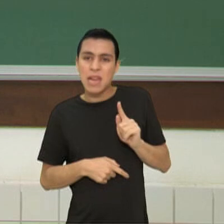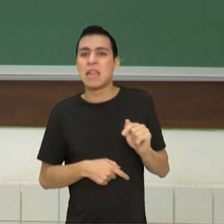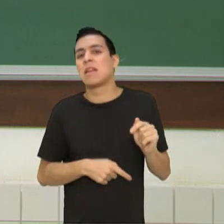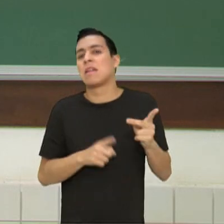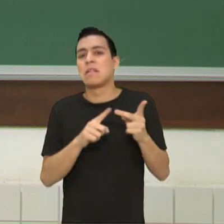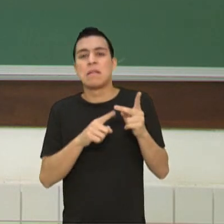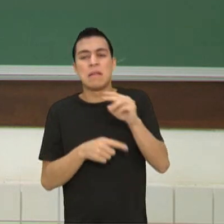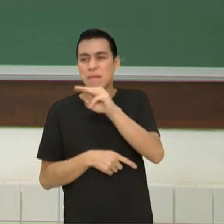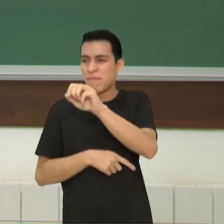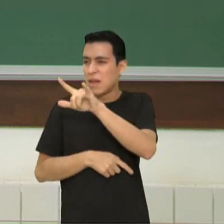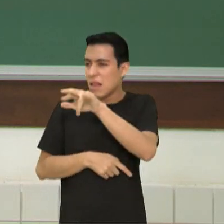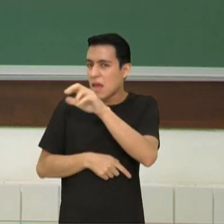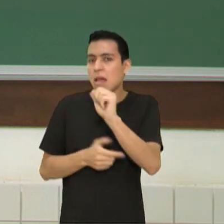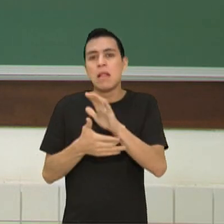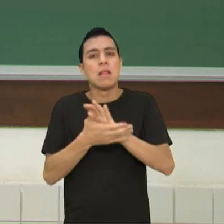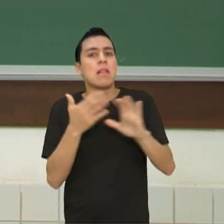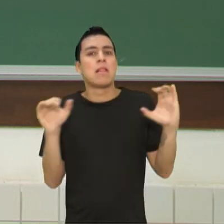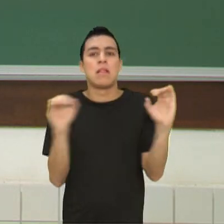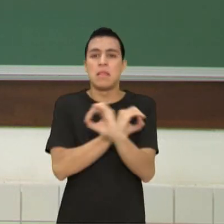Ninguém pega malária.